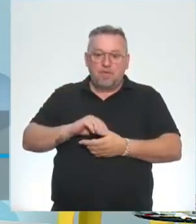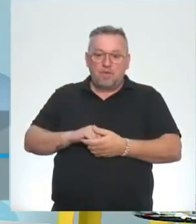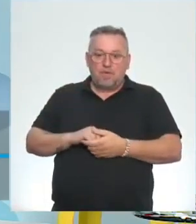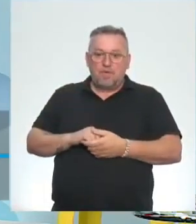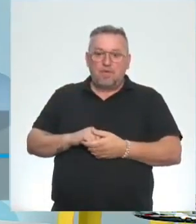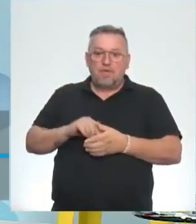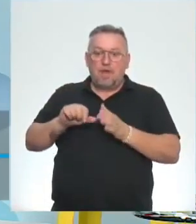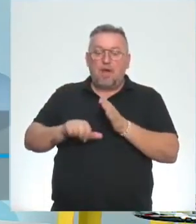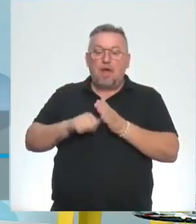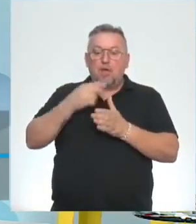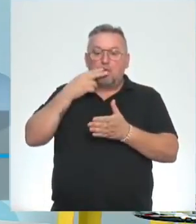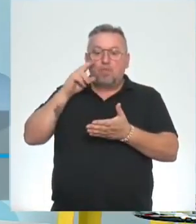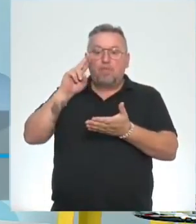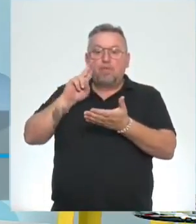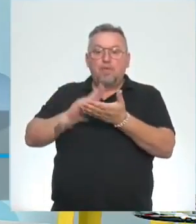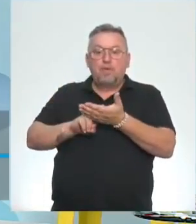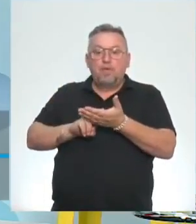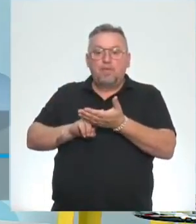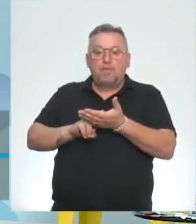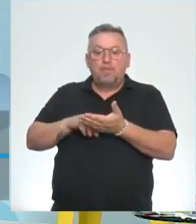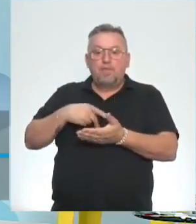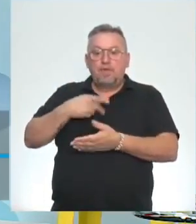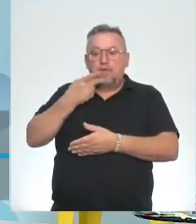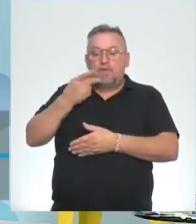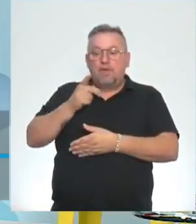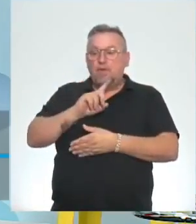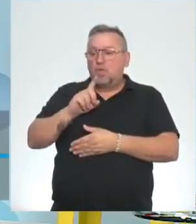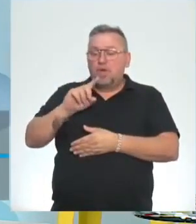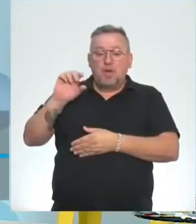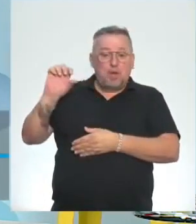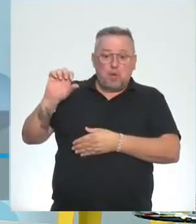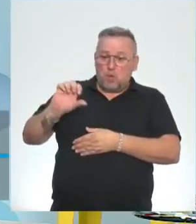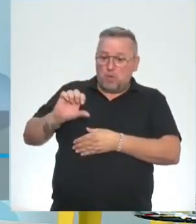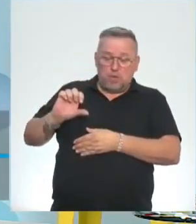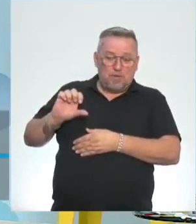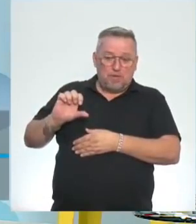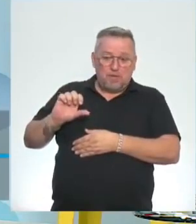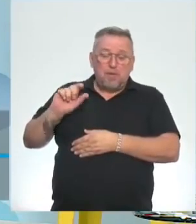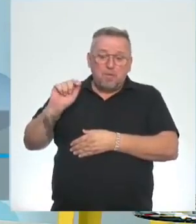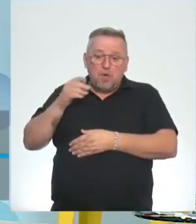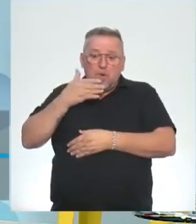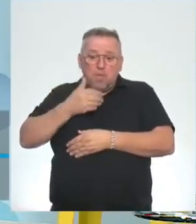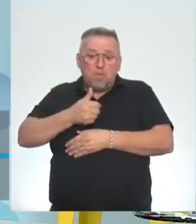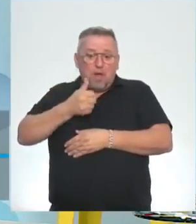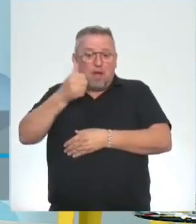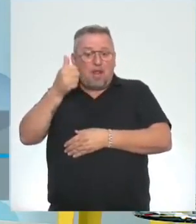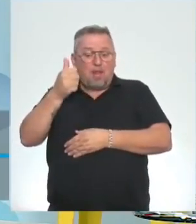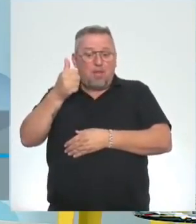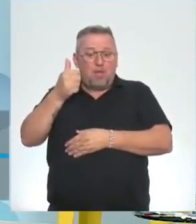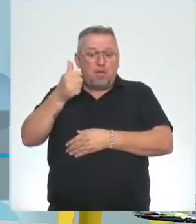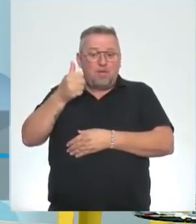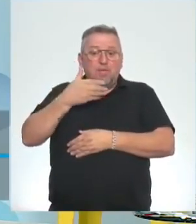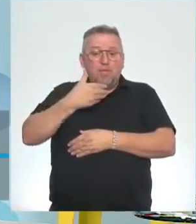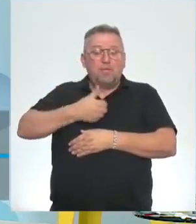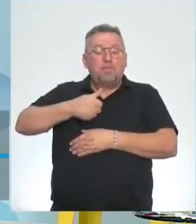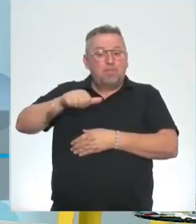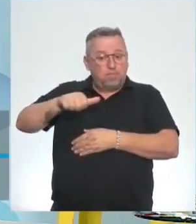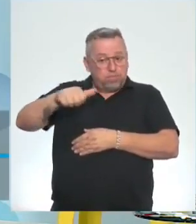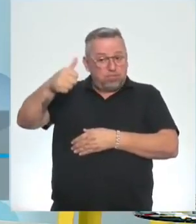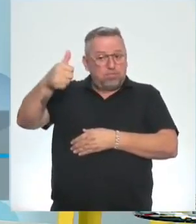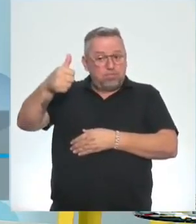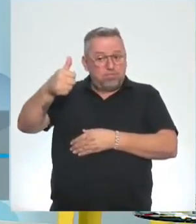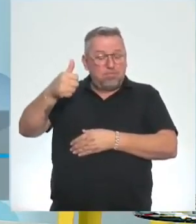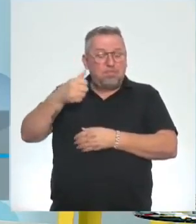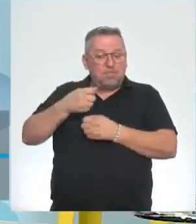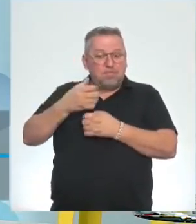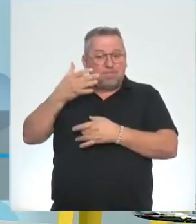primeira carta, o tema central, ele fala que não é ruim, né? Poderia ser melhor nesse quesito. Então, melhorar para o chat ficar